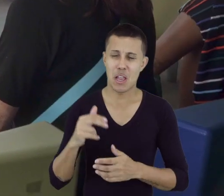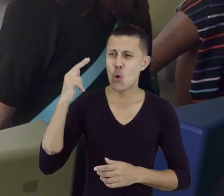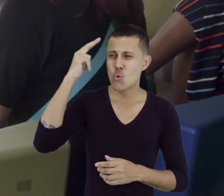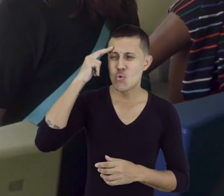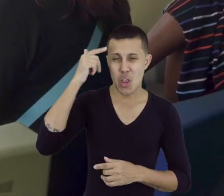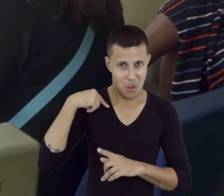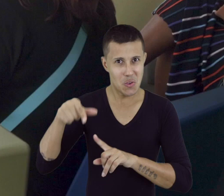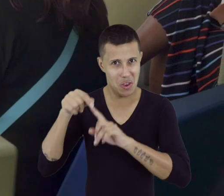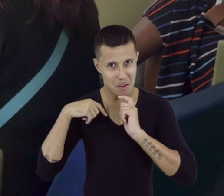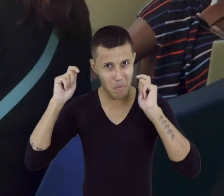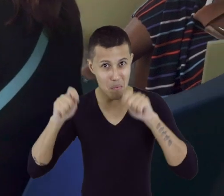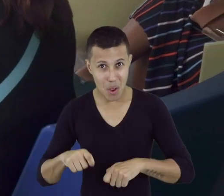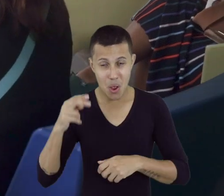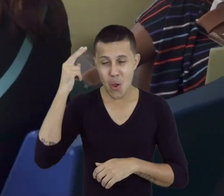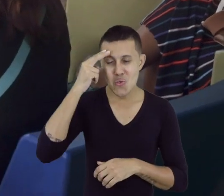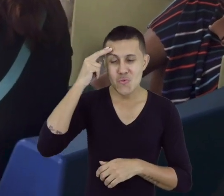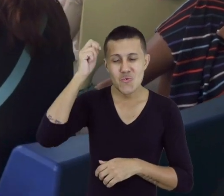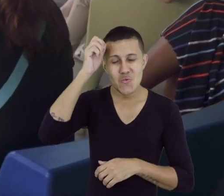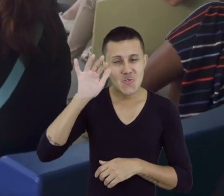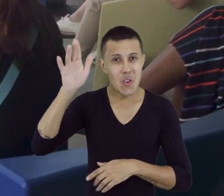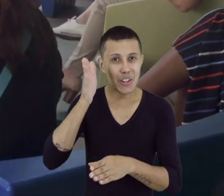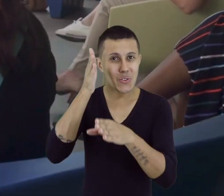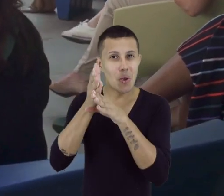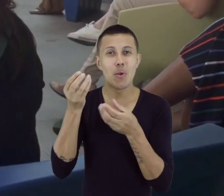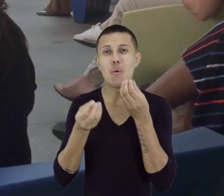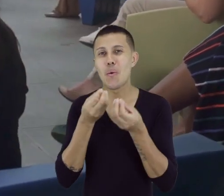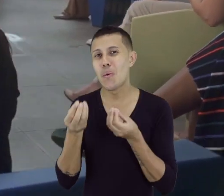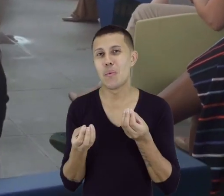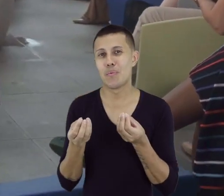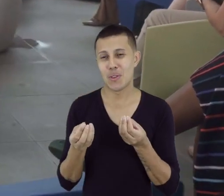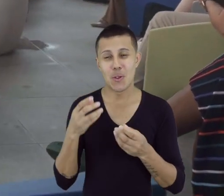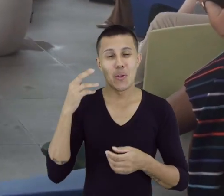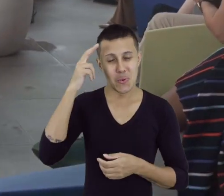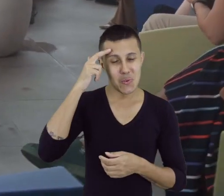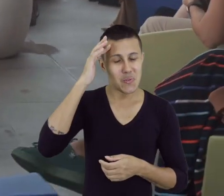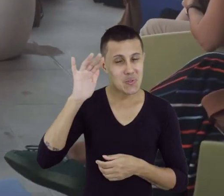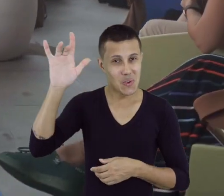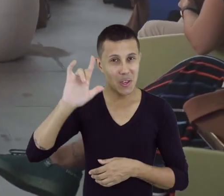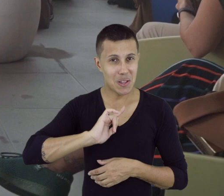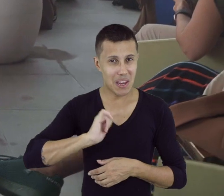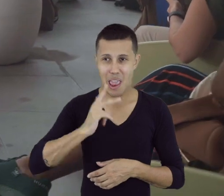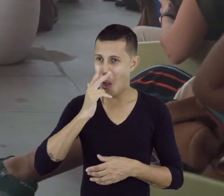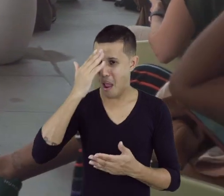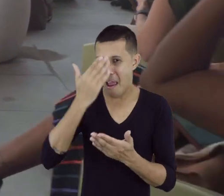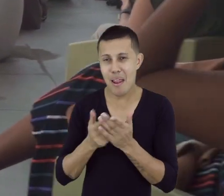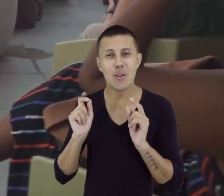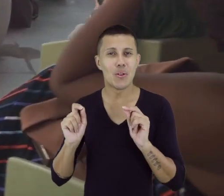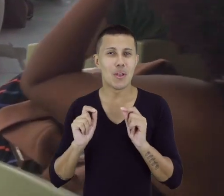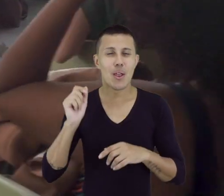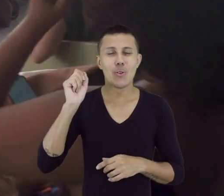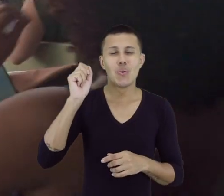não era algo que eu poderia escolher. Os sonhos, eles, a gente descobre que a gente tem, né? Pelo menos é o que eu